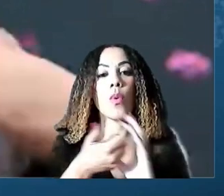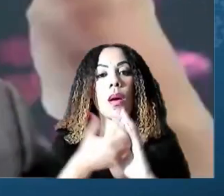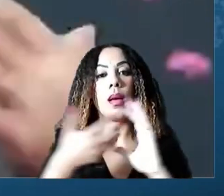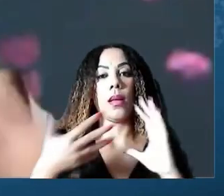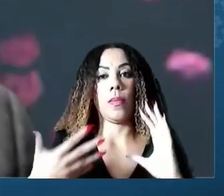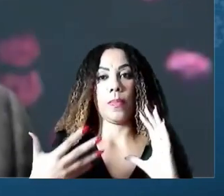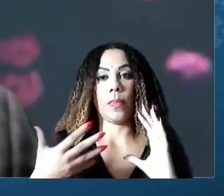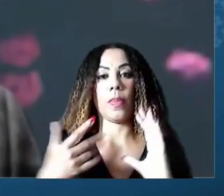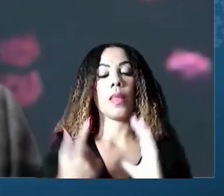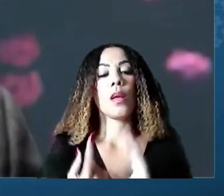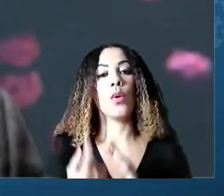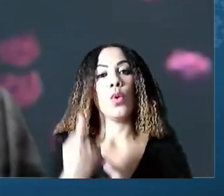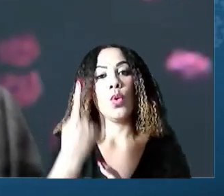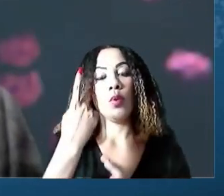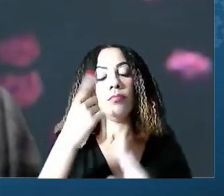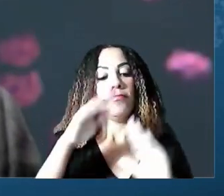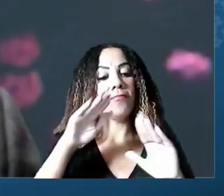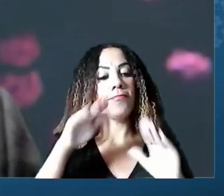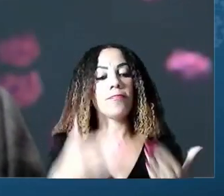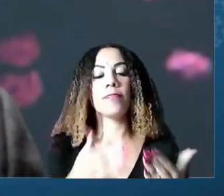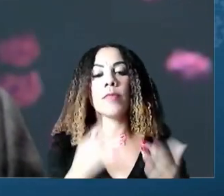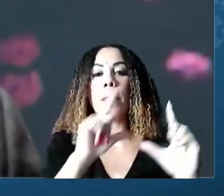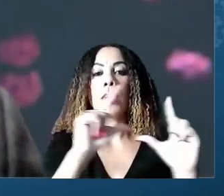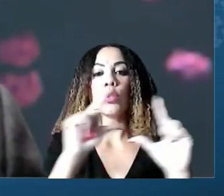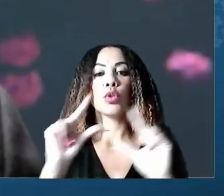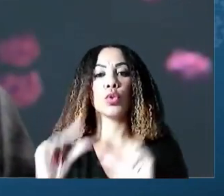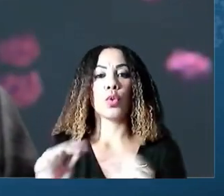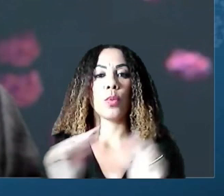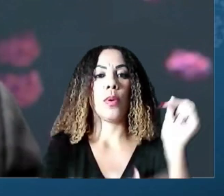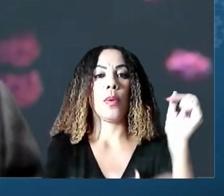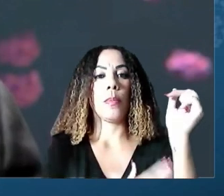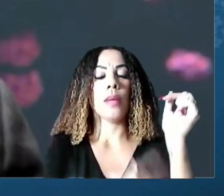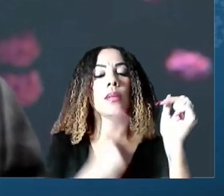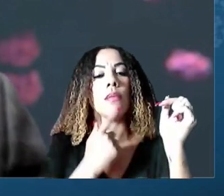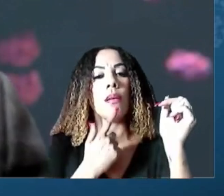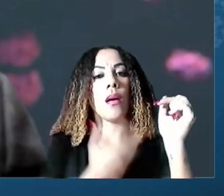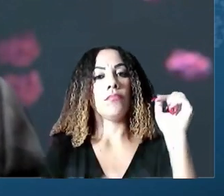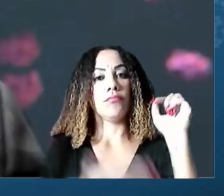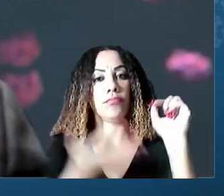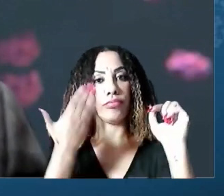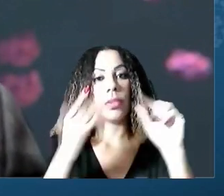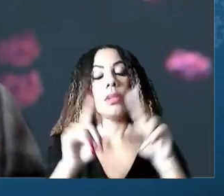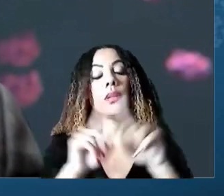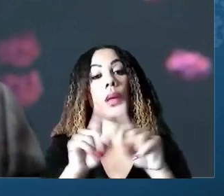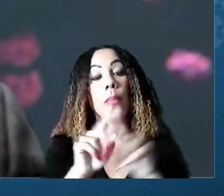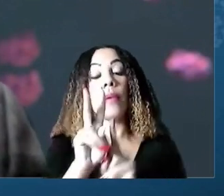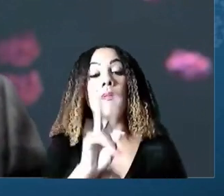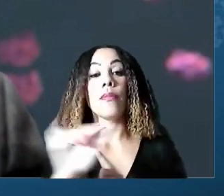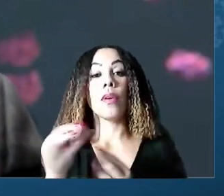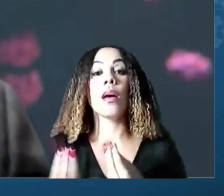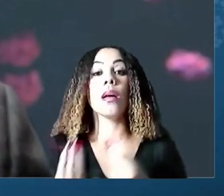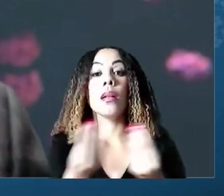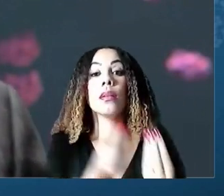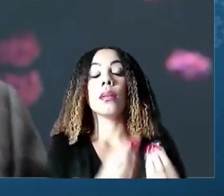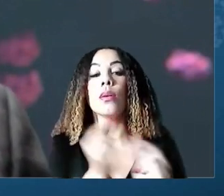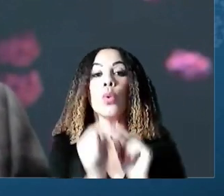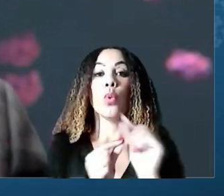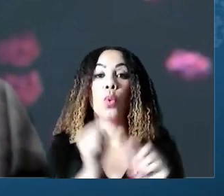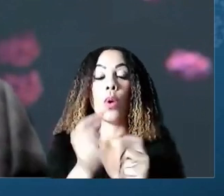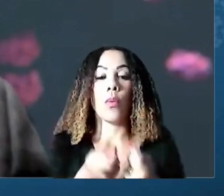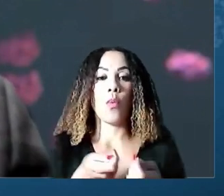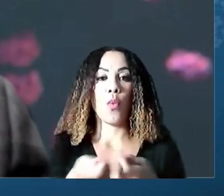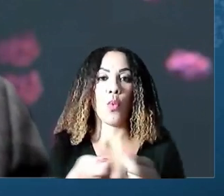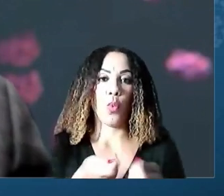características únicas, exclusivas, para reduzir a pressão sanguínea, mas também vai fornecer um